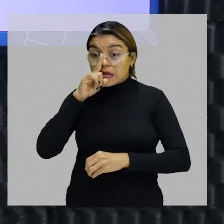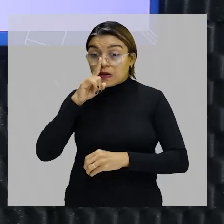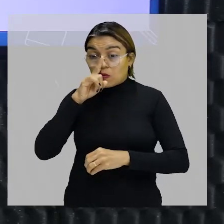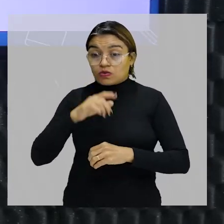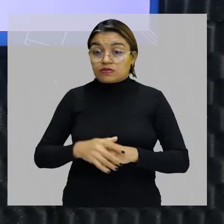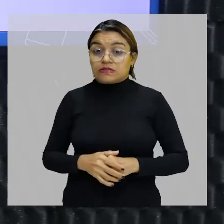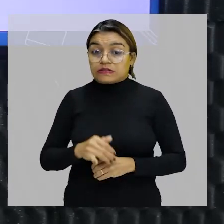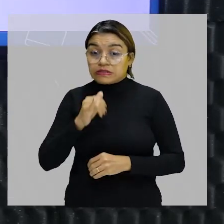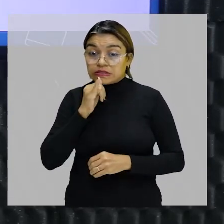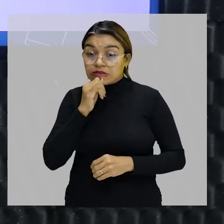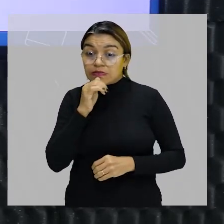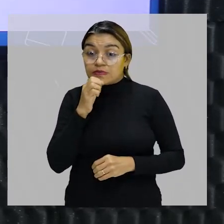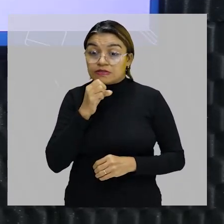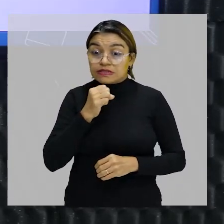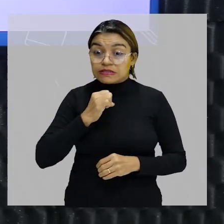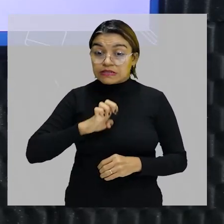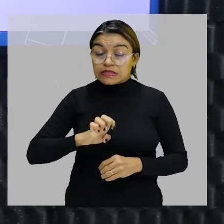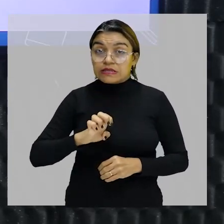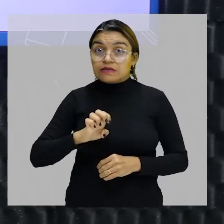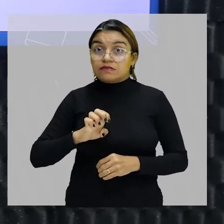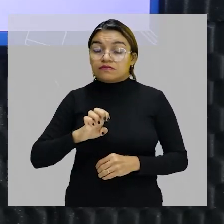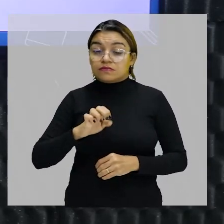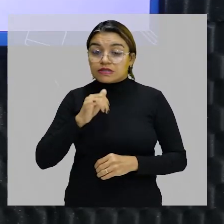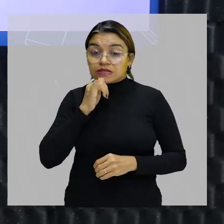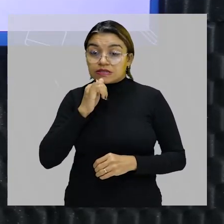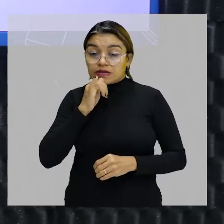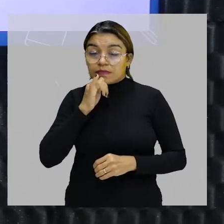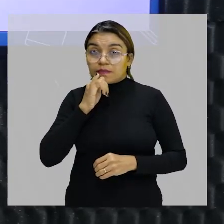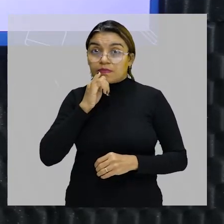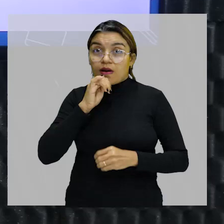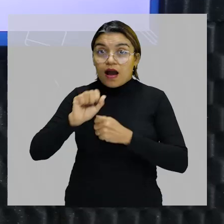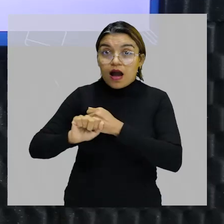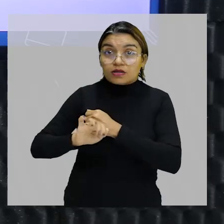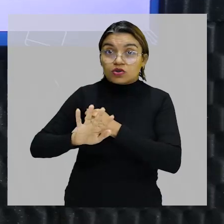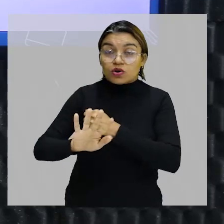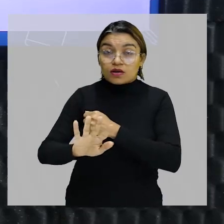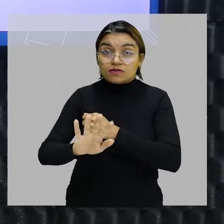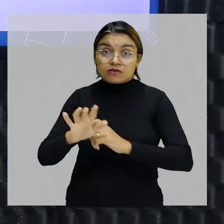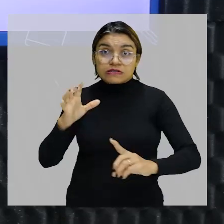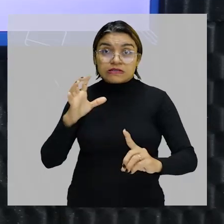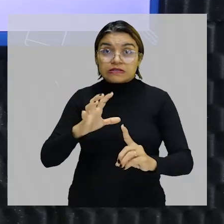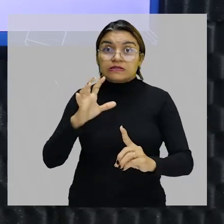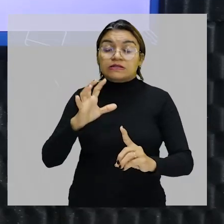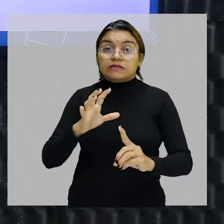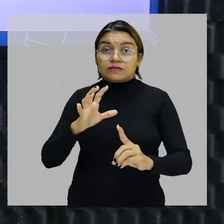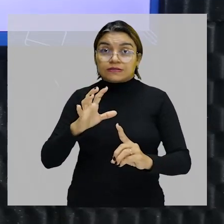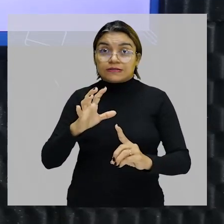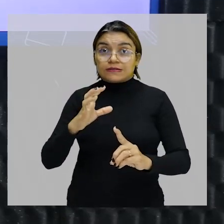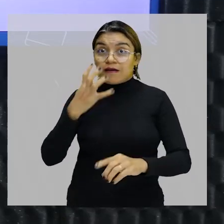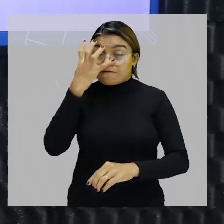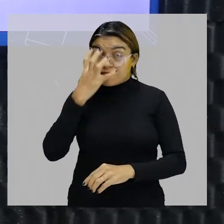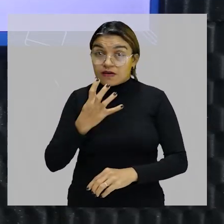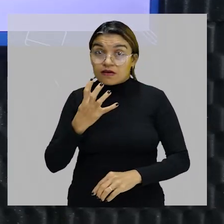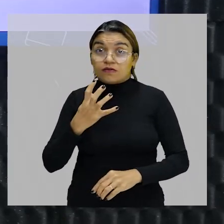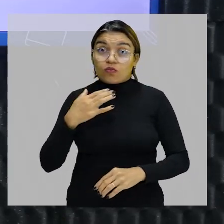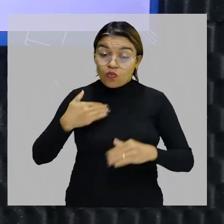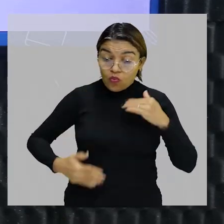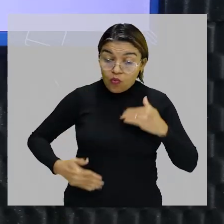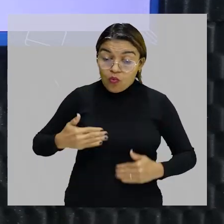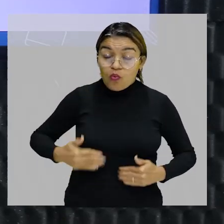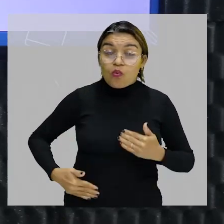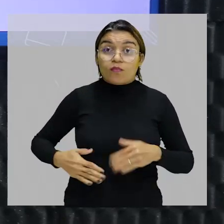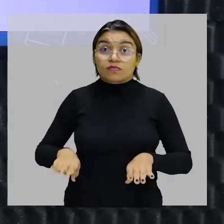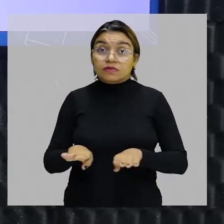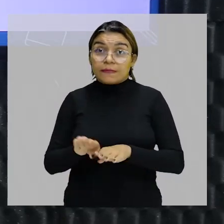exposição à radiação ionizante oferece sérios riscos biológicos ao corpo humano e